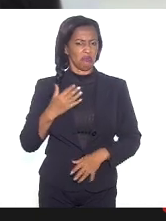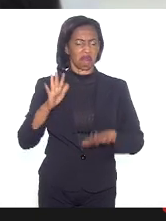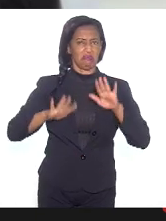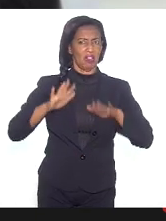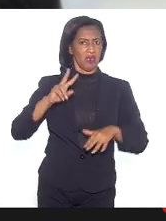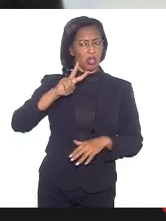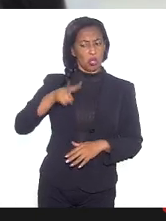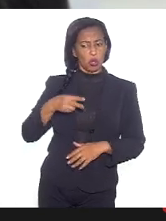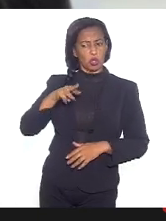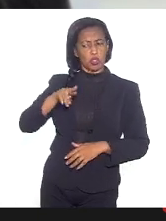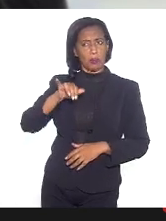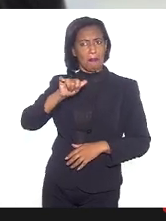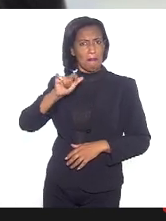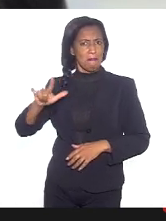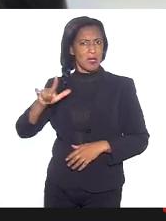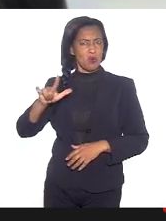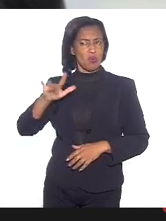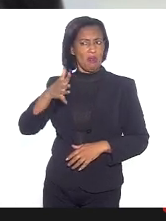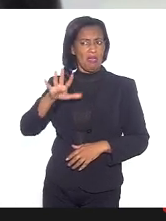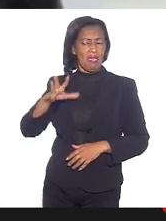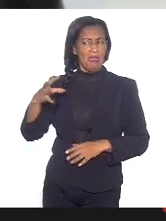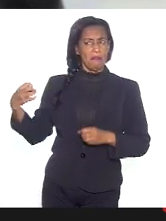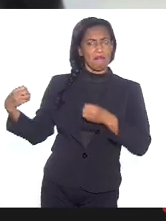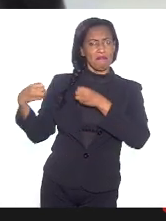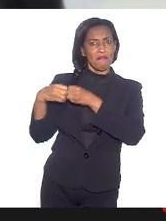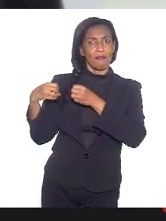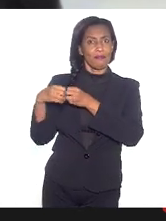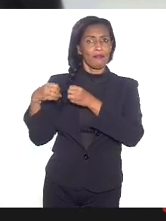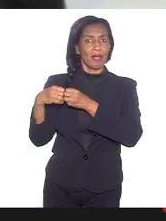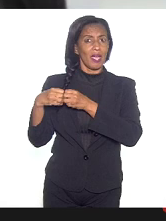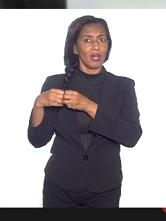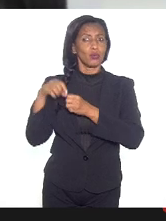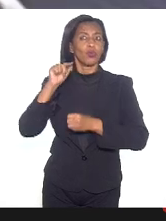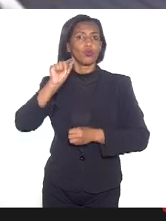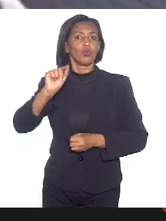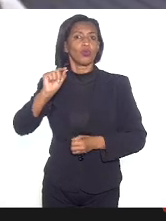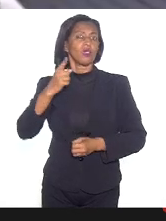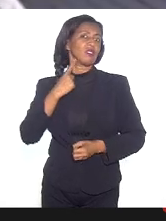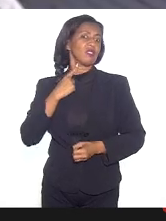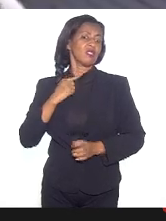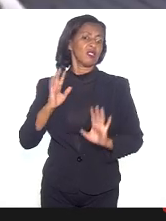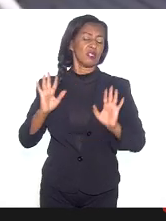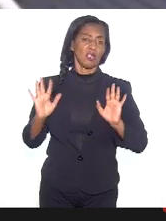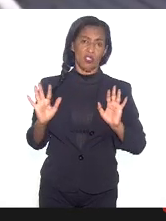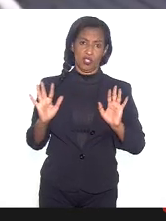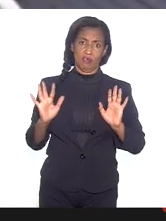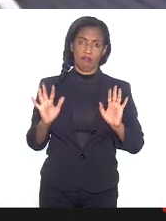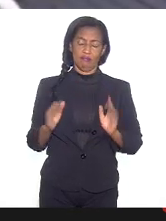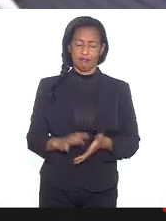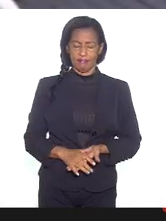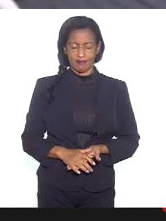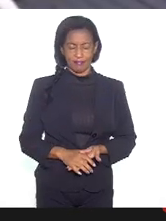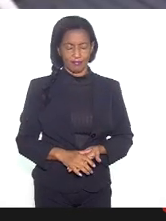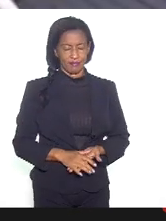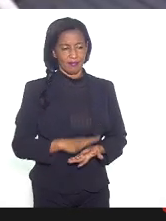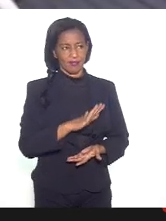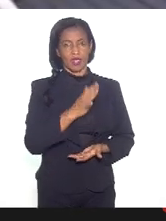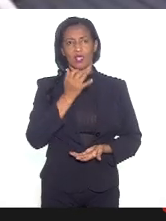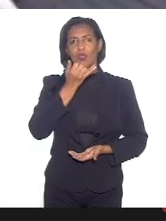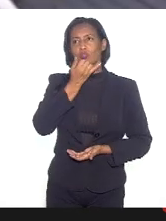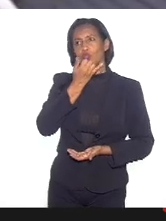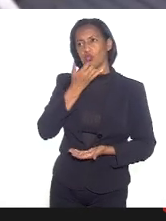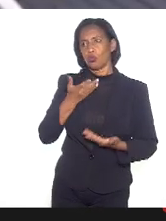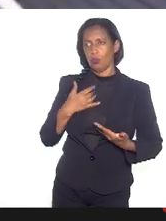seja um número próximo àquilo que se pretende. Eu tô passando para o senhor os números aqui